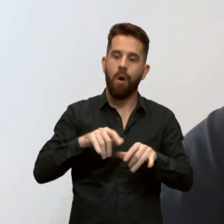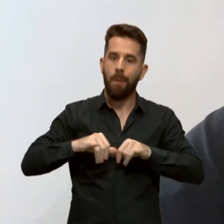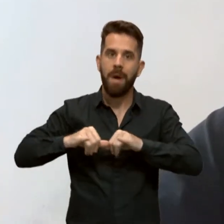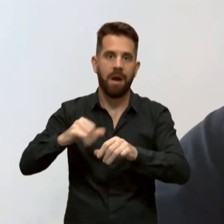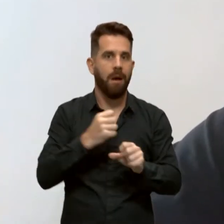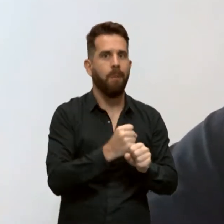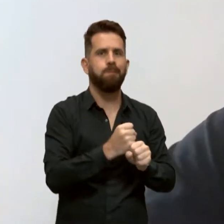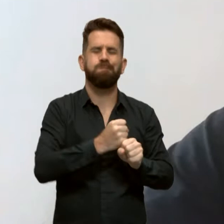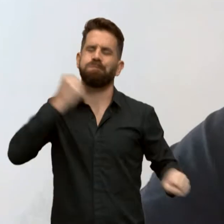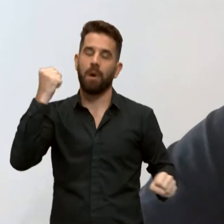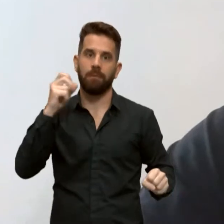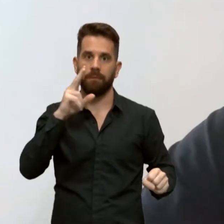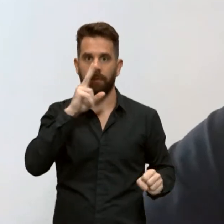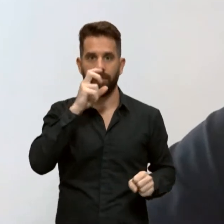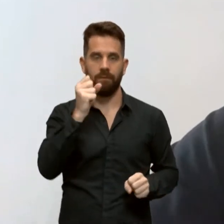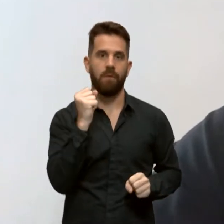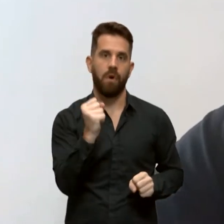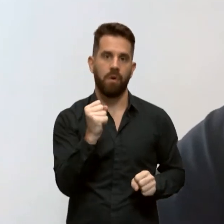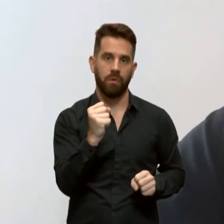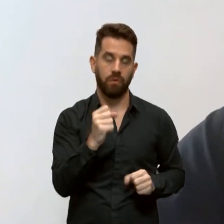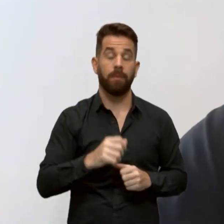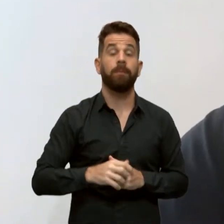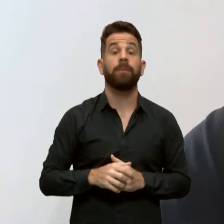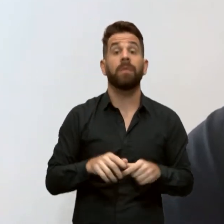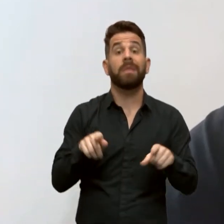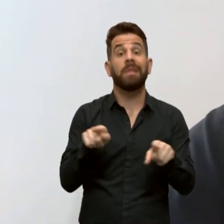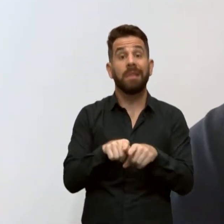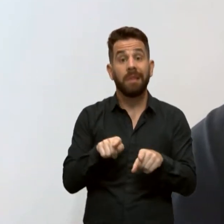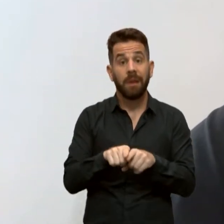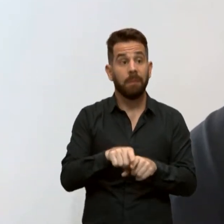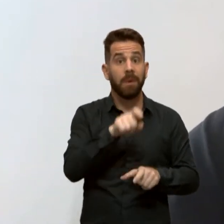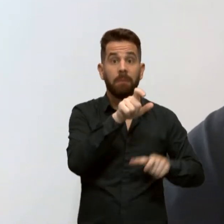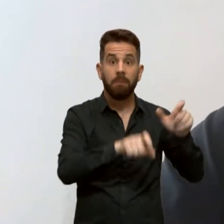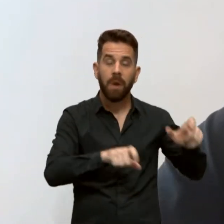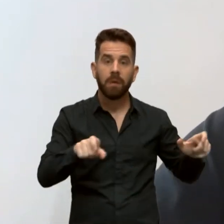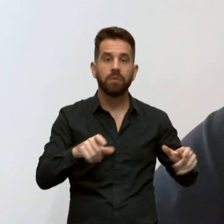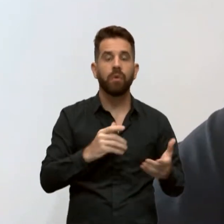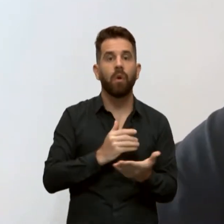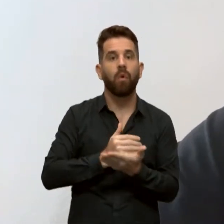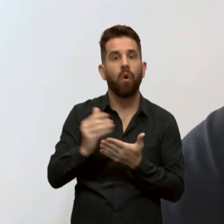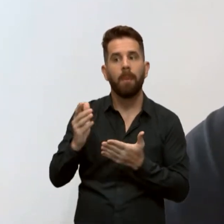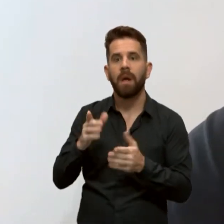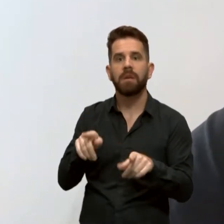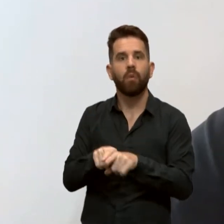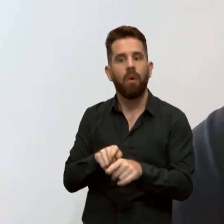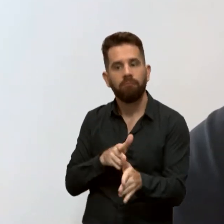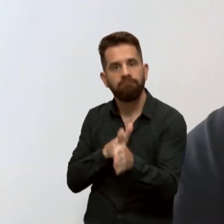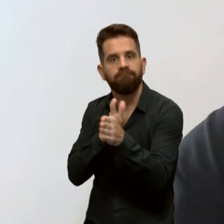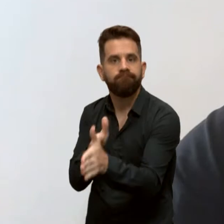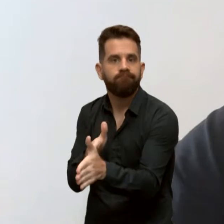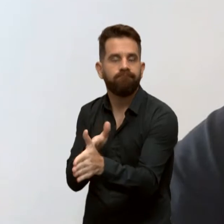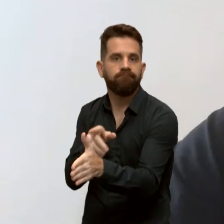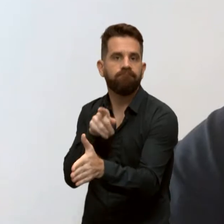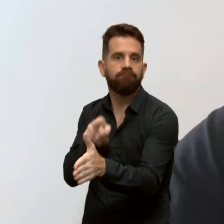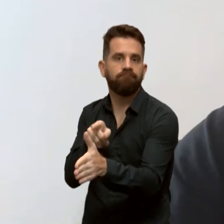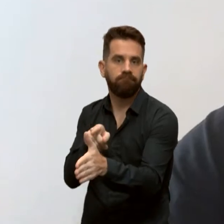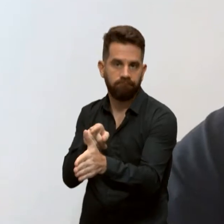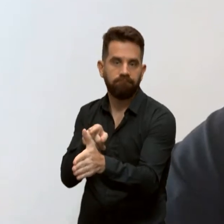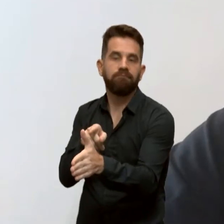que a intensidade da lealdade, ela funciona como um fator intermediário. Nós chamamos na literatura como um